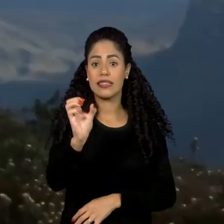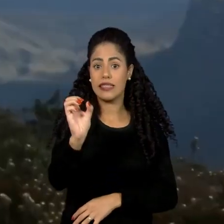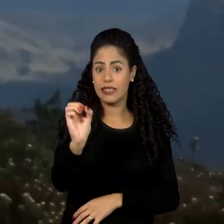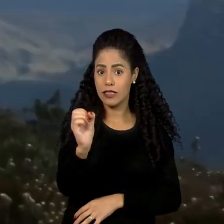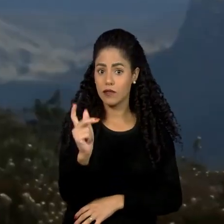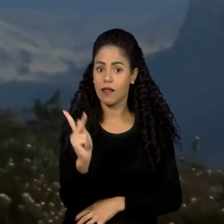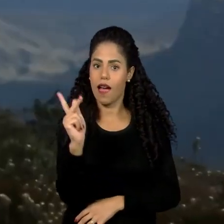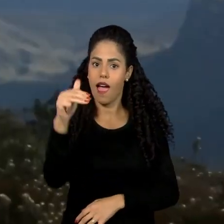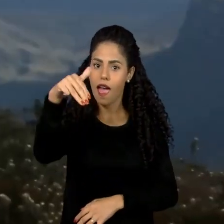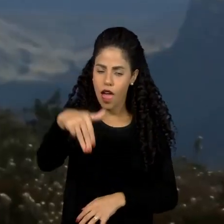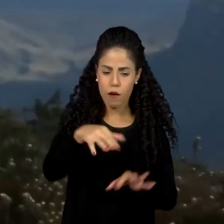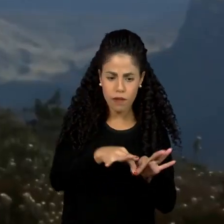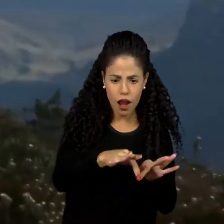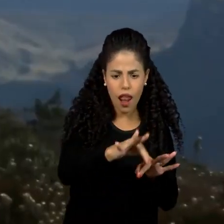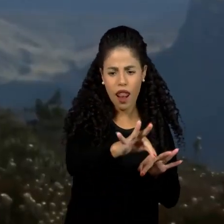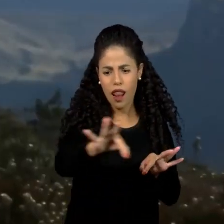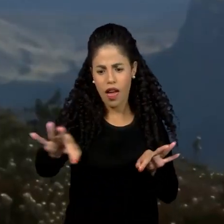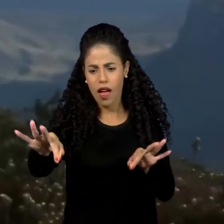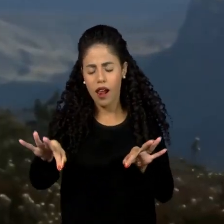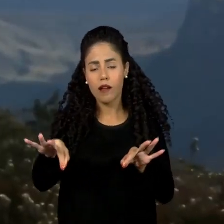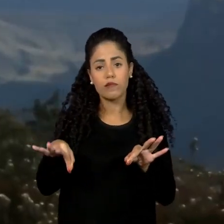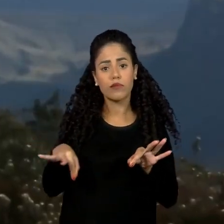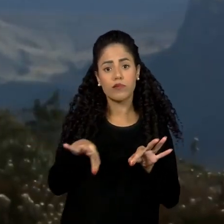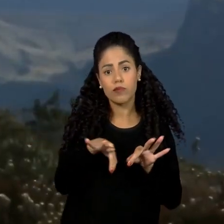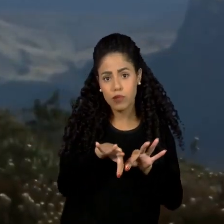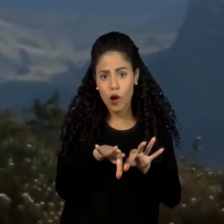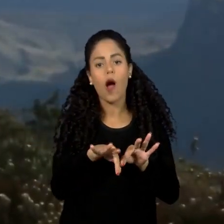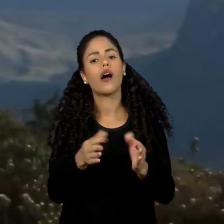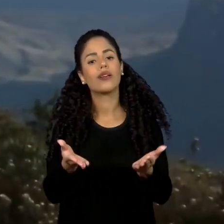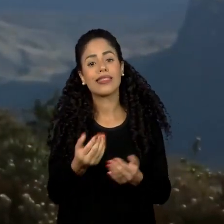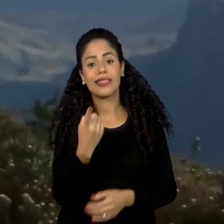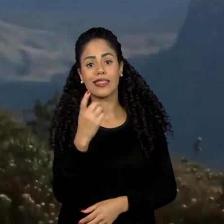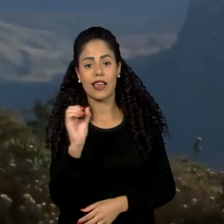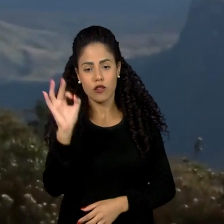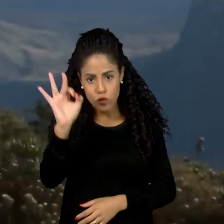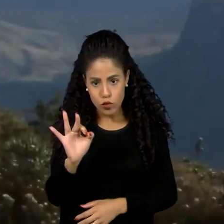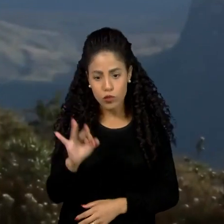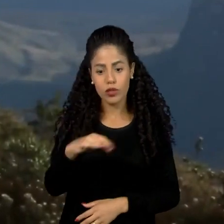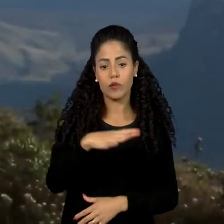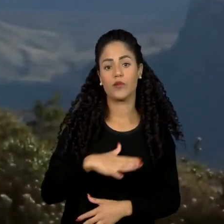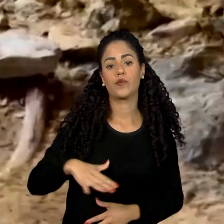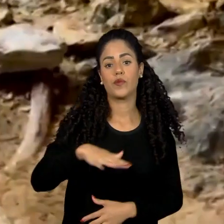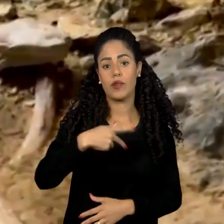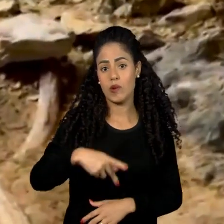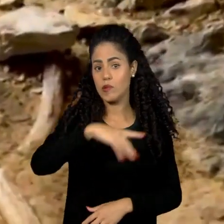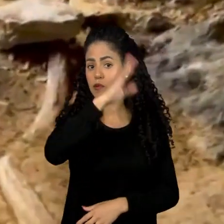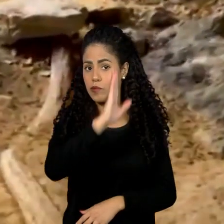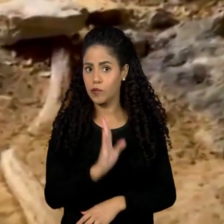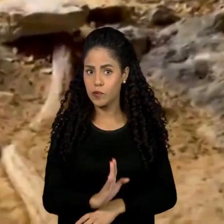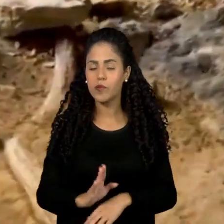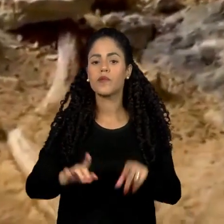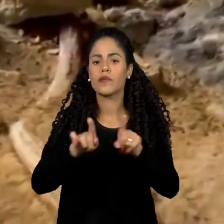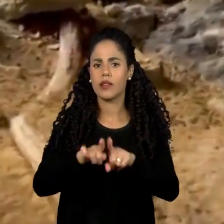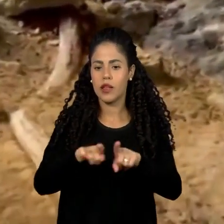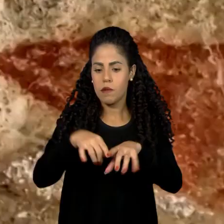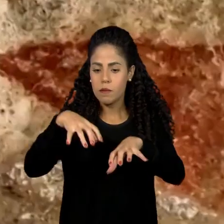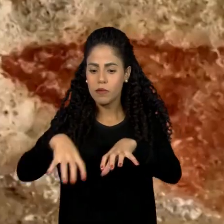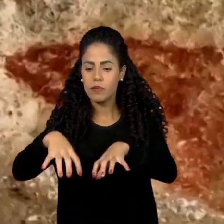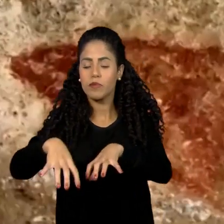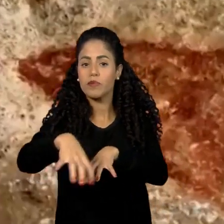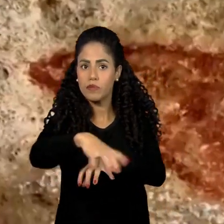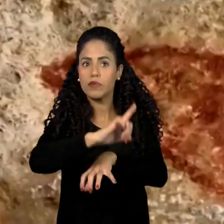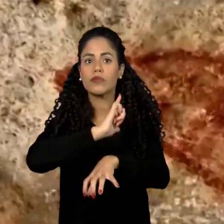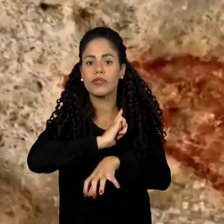quilômetros quadrados, o que equivale a cerca de 10% do território nacional. Em seus lajeados e